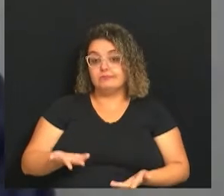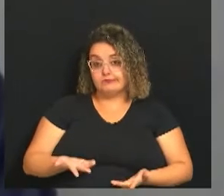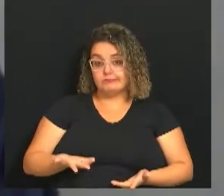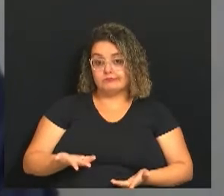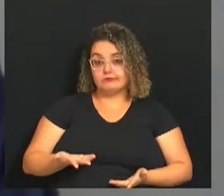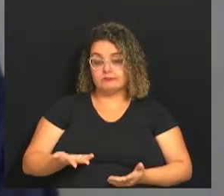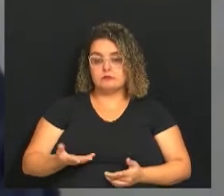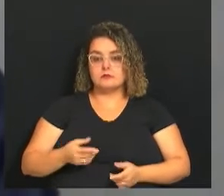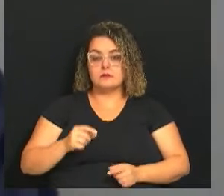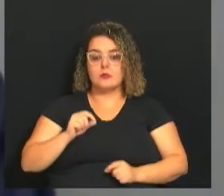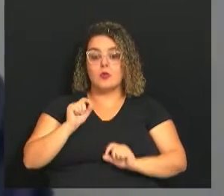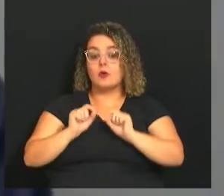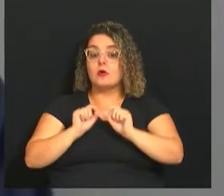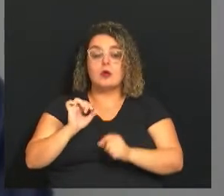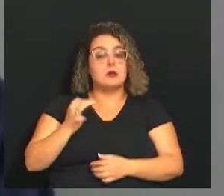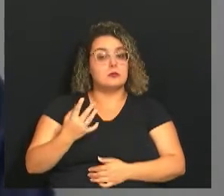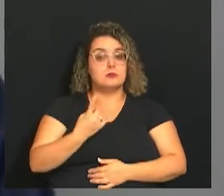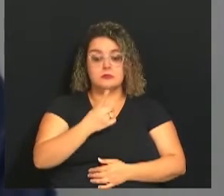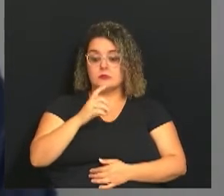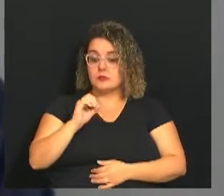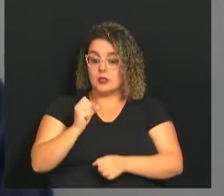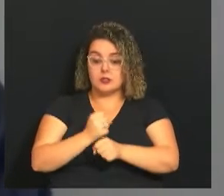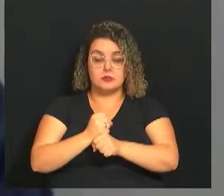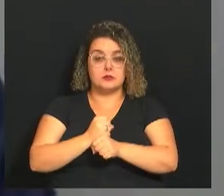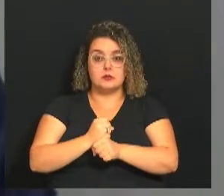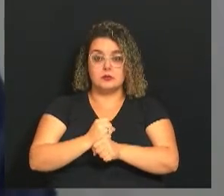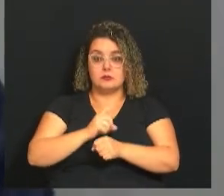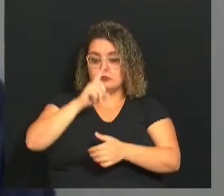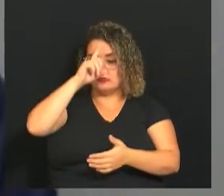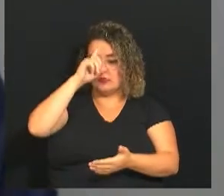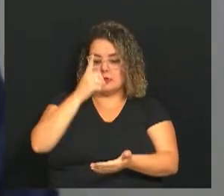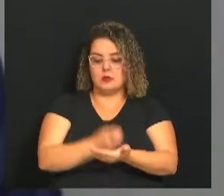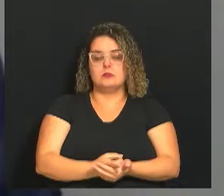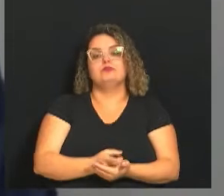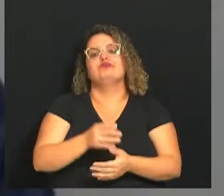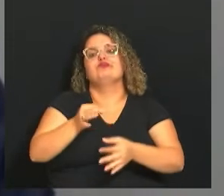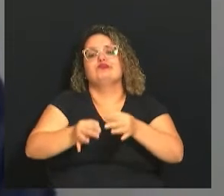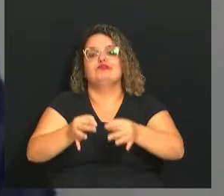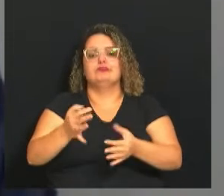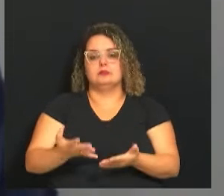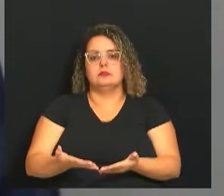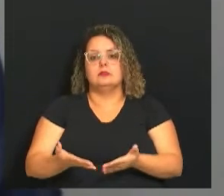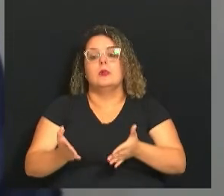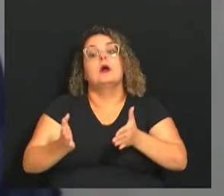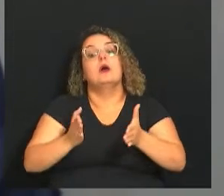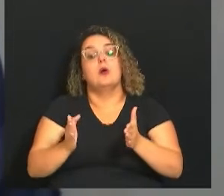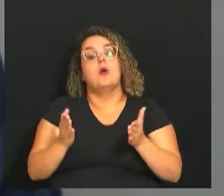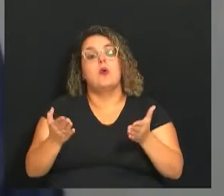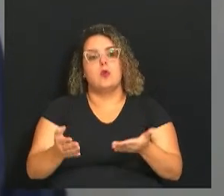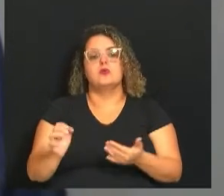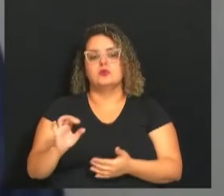uns 10 anos de decisões judiciais para que a gente chegasse na fase que a gente está hoje. E fez com que